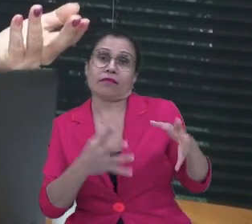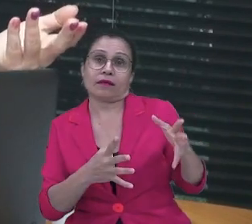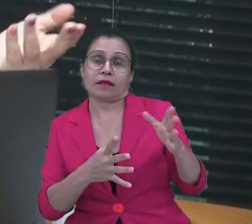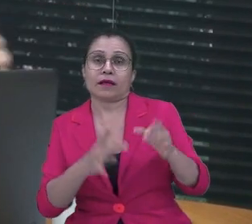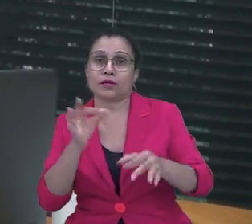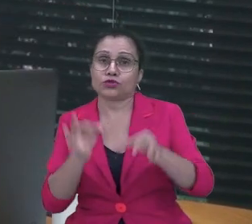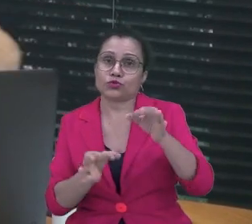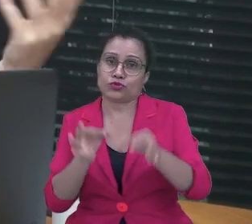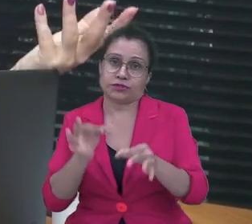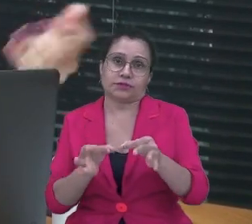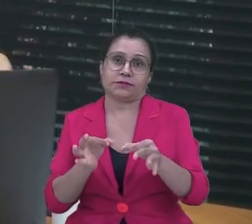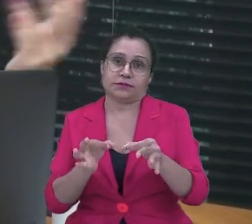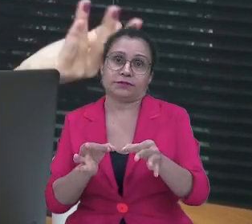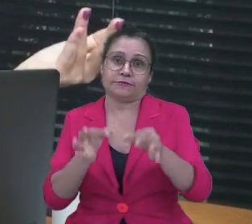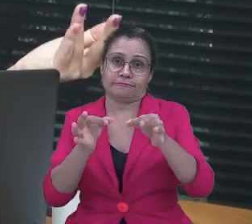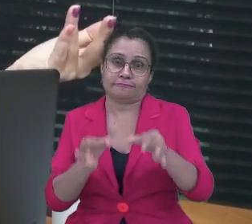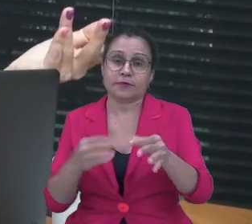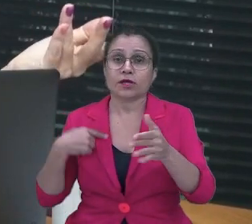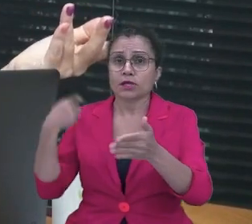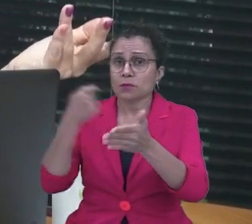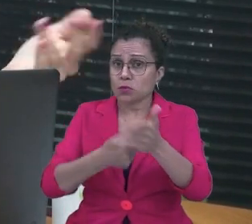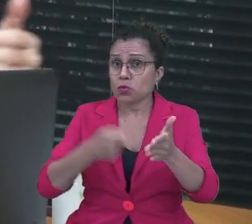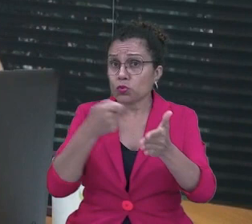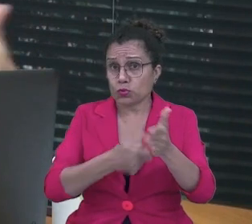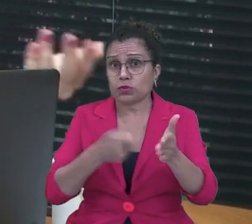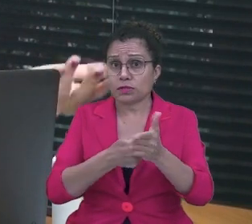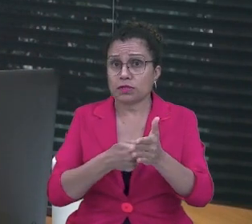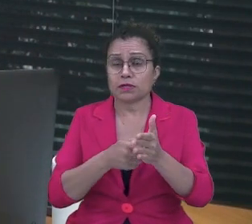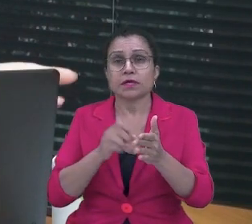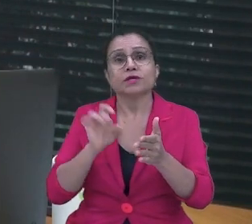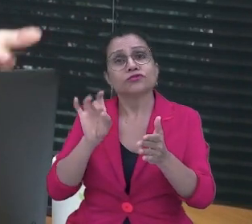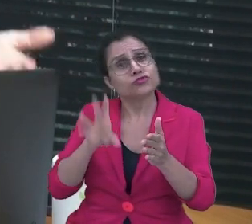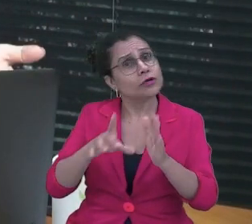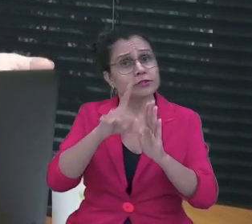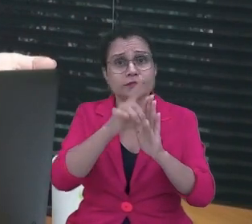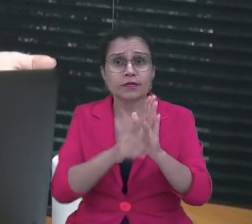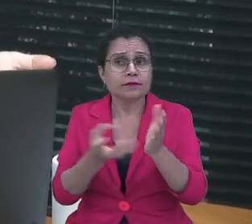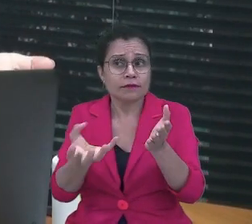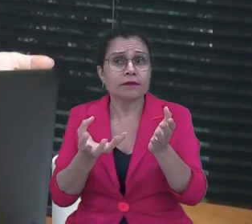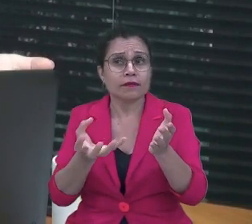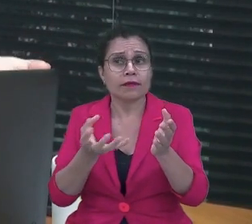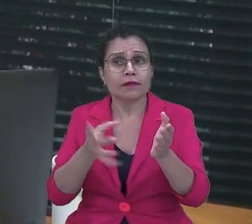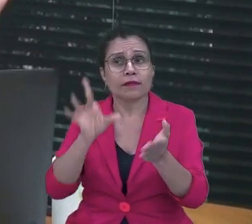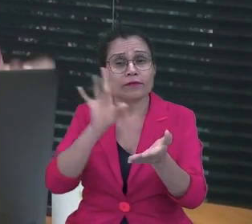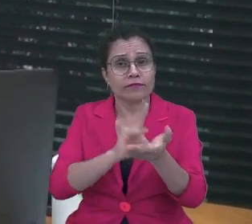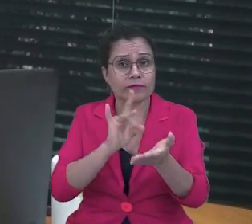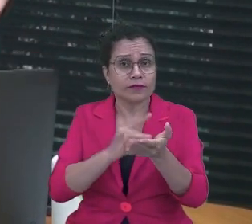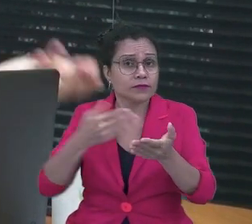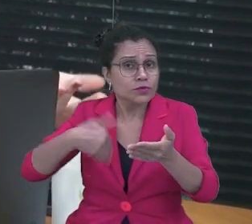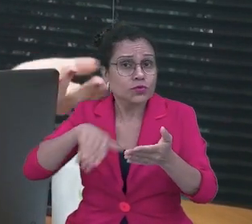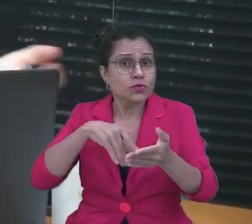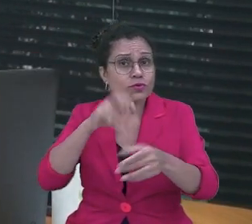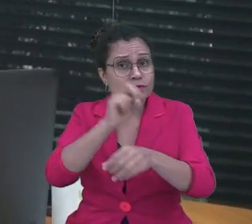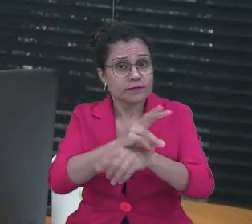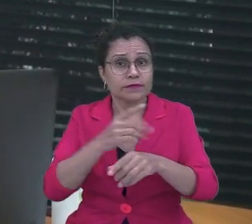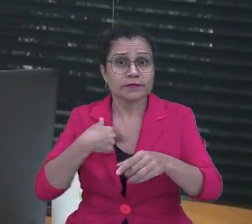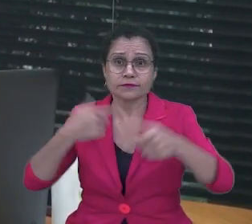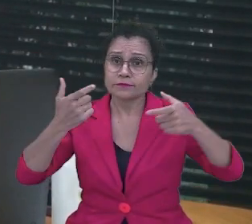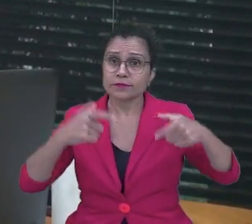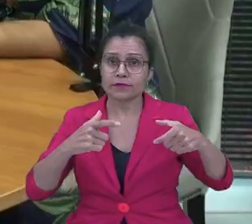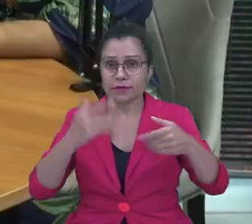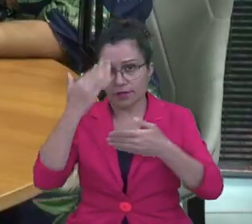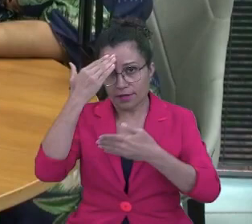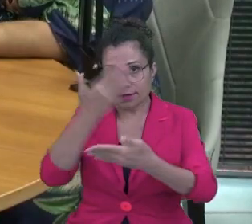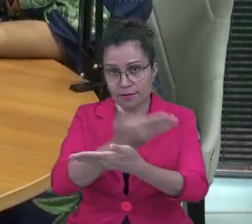população. Ou seja, não estamos aqui brigando e lutando por nada além do que é real, né? Do nosso espaço, do nosso lugar.